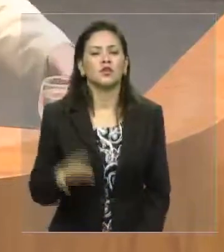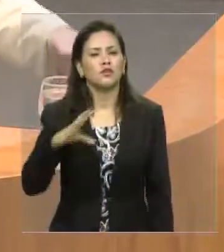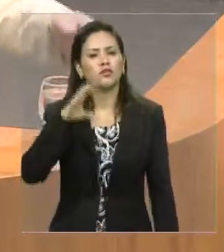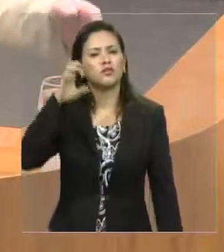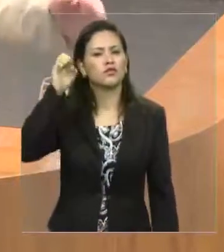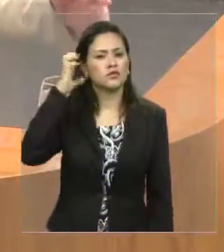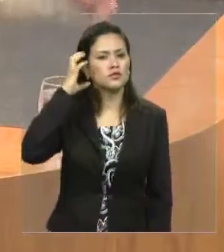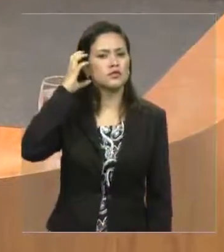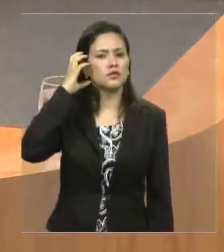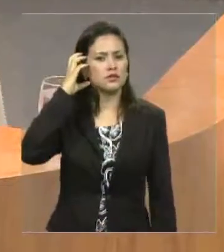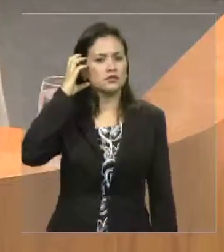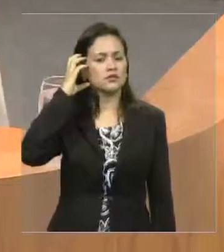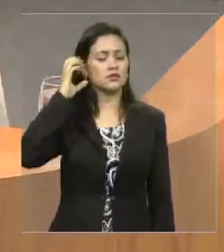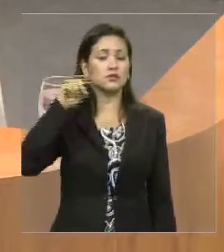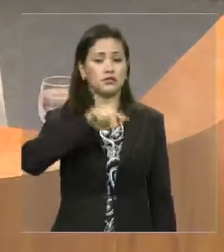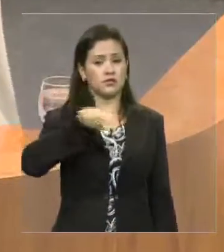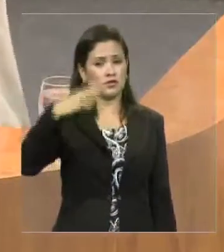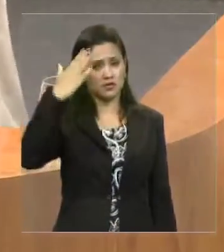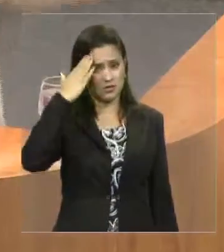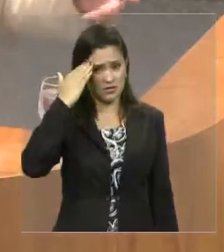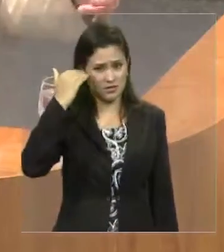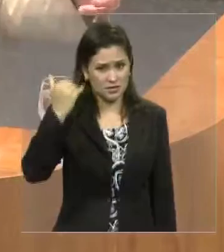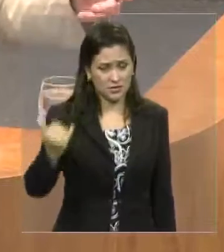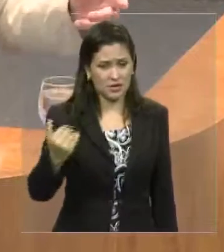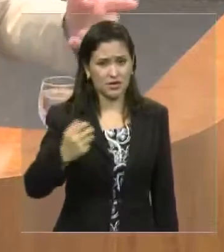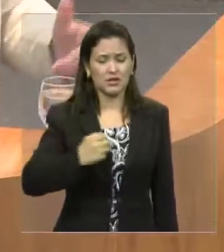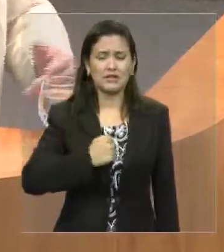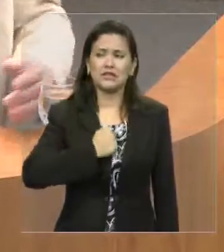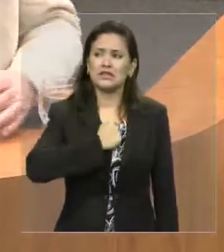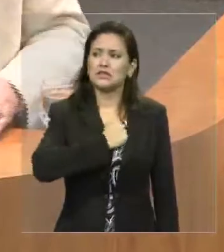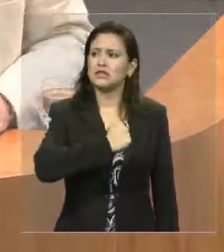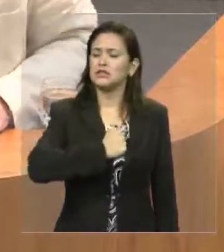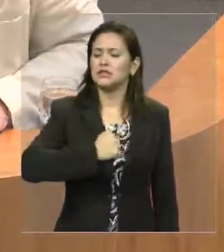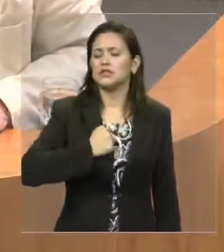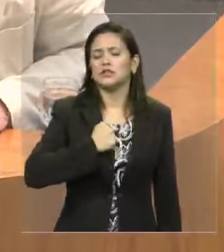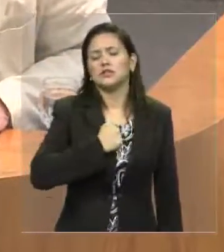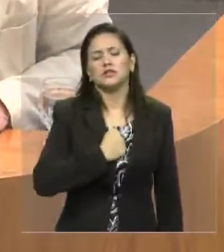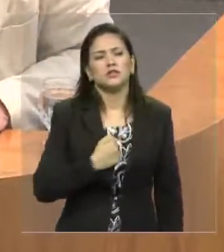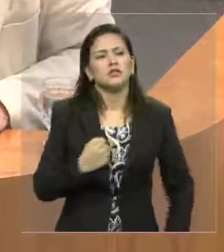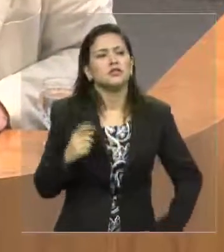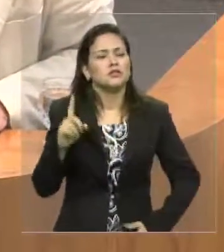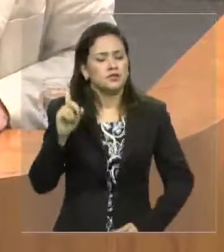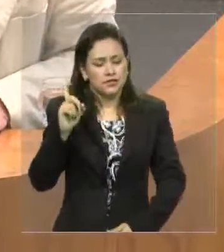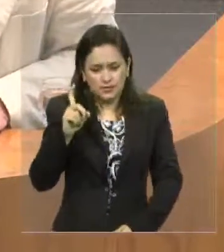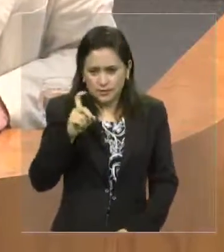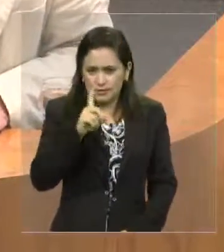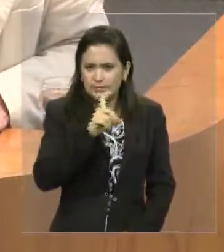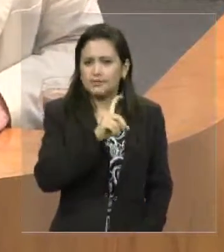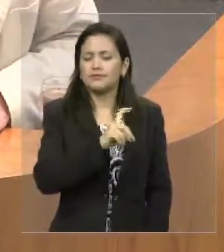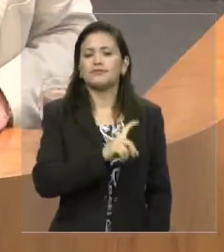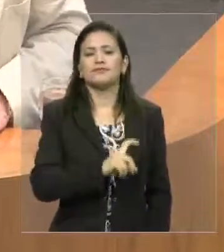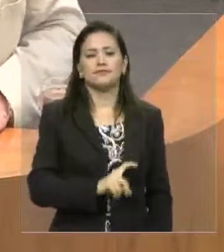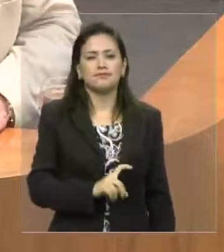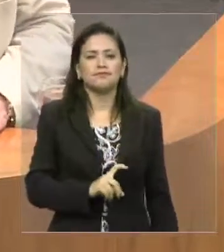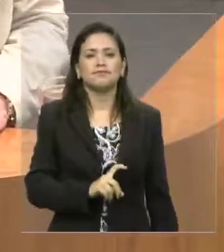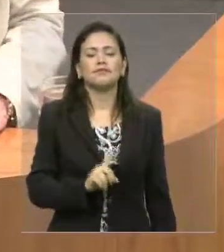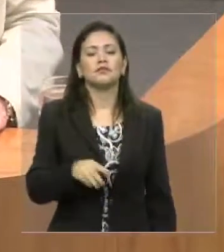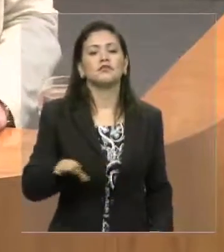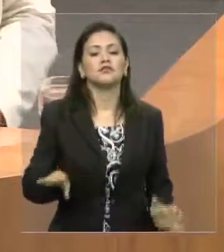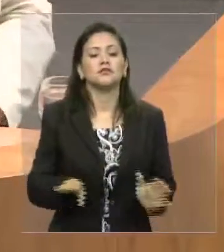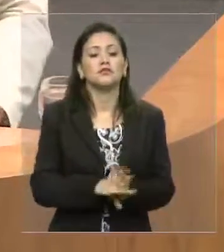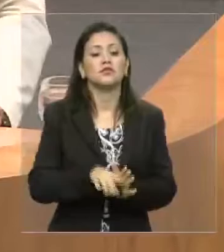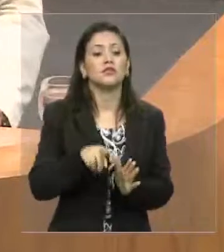rádio, sabem a angústia que era você chegar